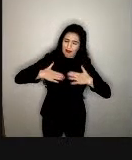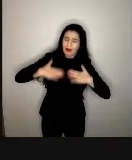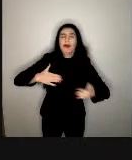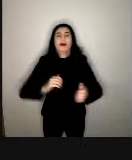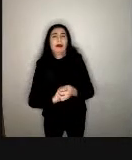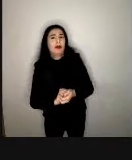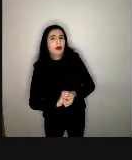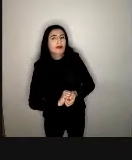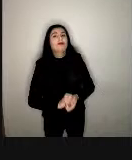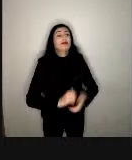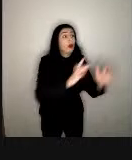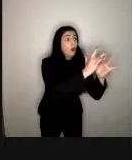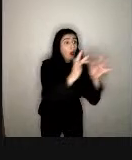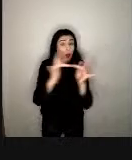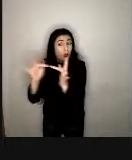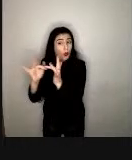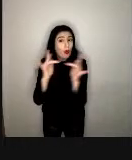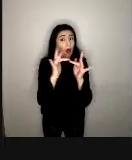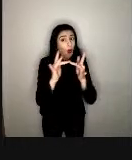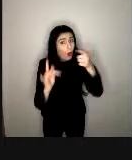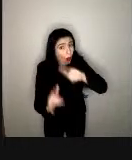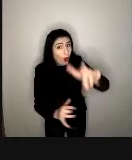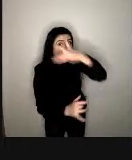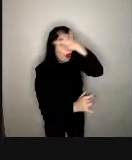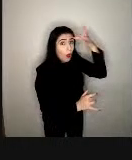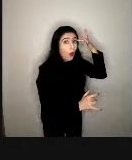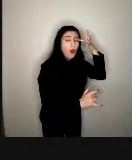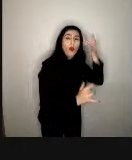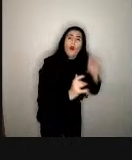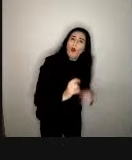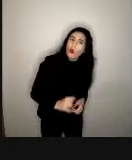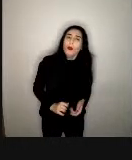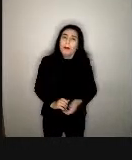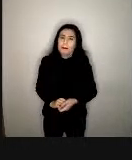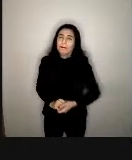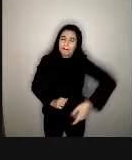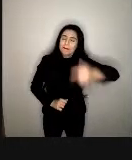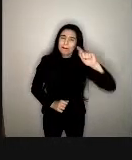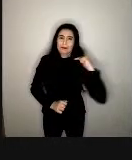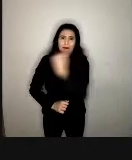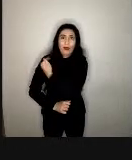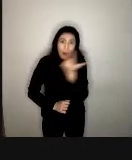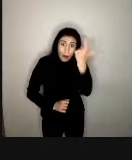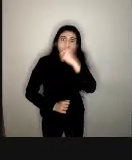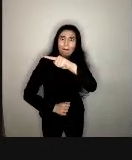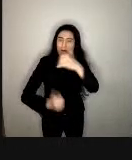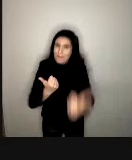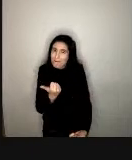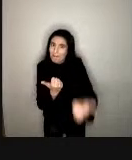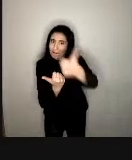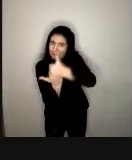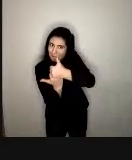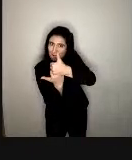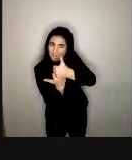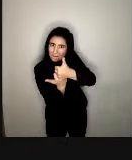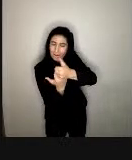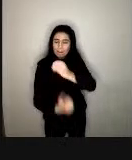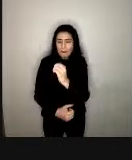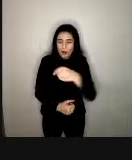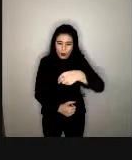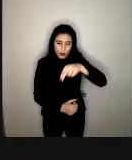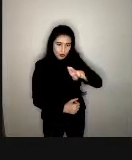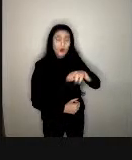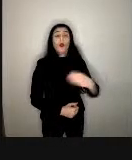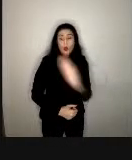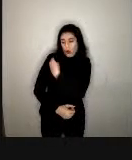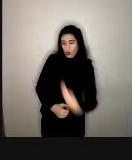nossos contatos em todas as áreas e, em pouco tempo, a gente tinha conseguido o apoio de diversas agências da ONU, do governo